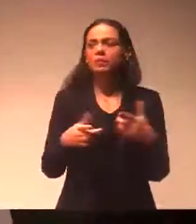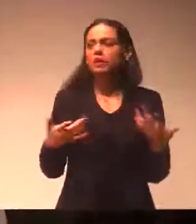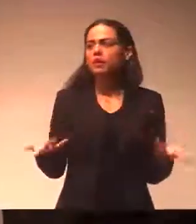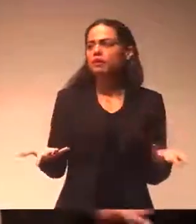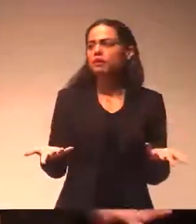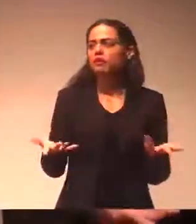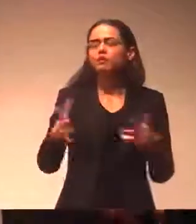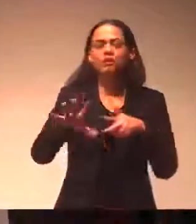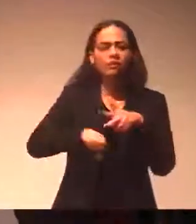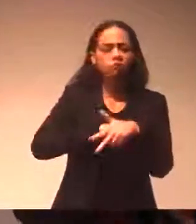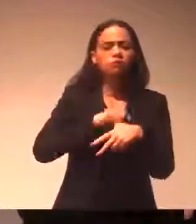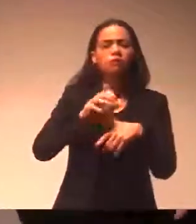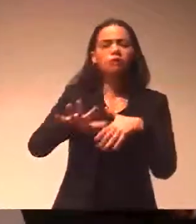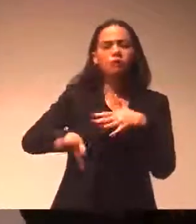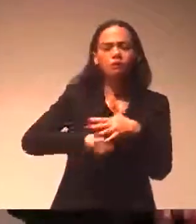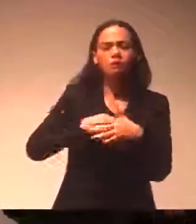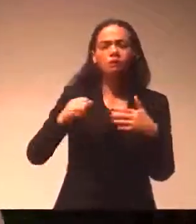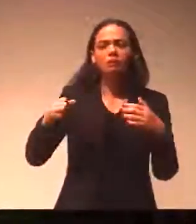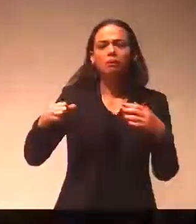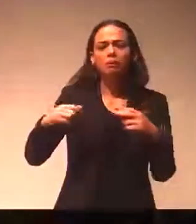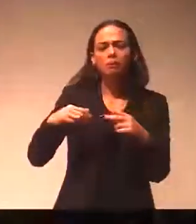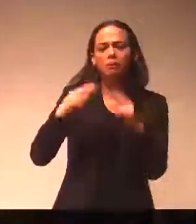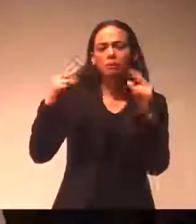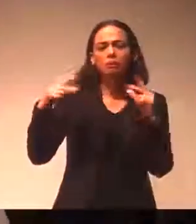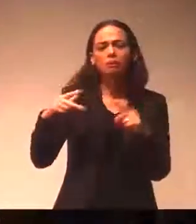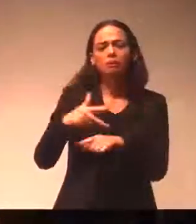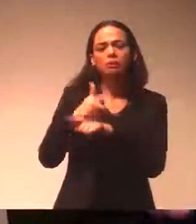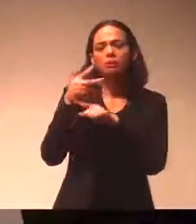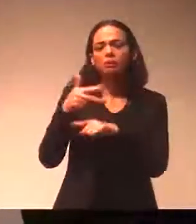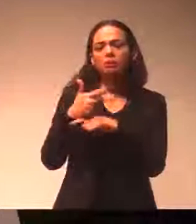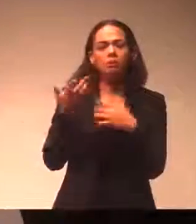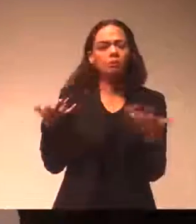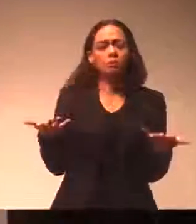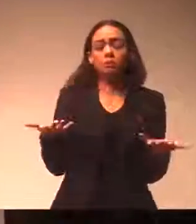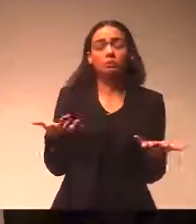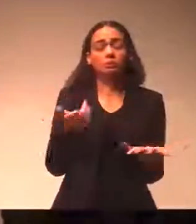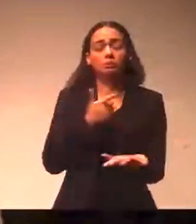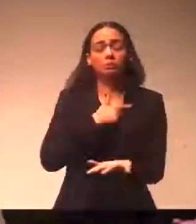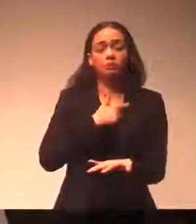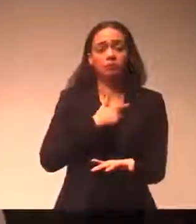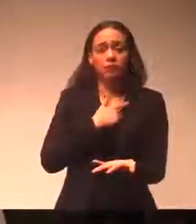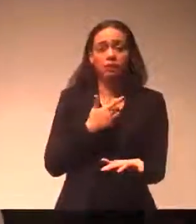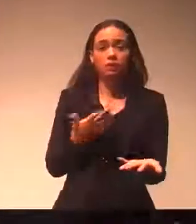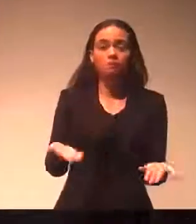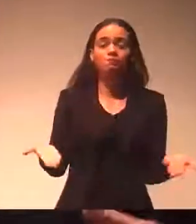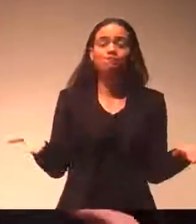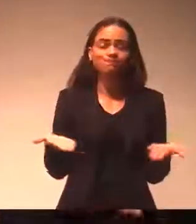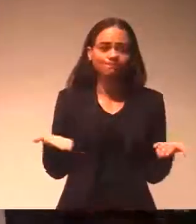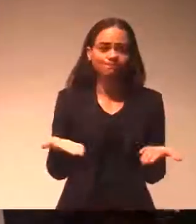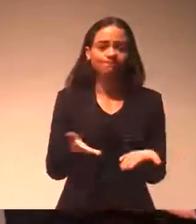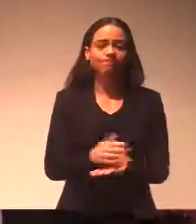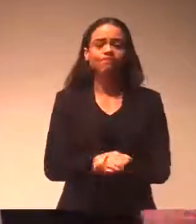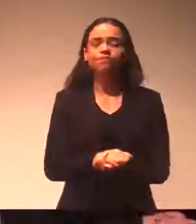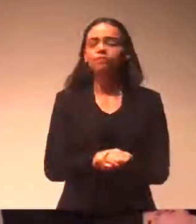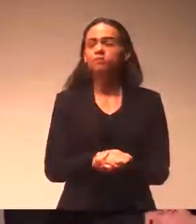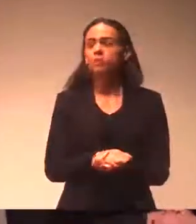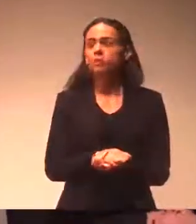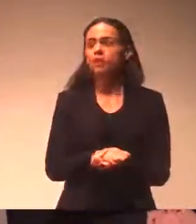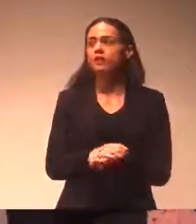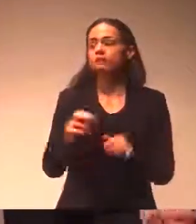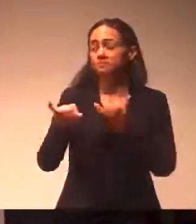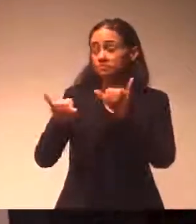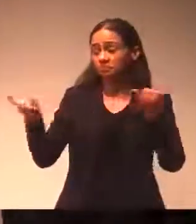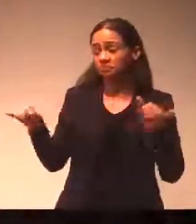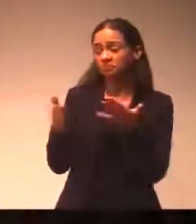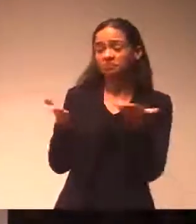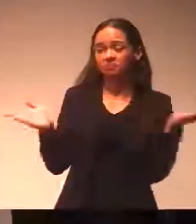mensalões, gravação de parlamentares, um horror, né? E é por isso que eu acredito que a Câmara de